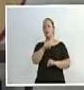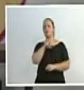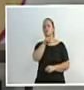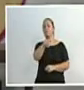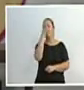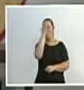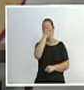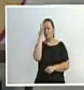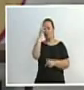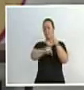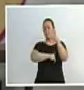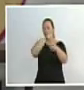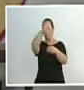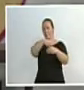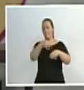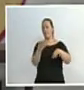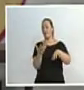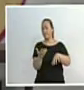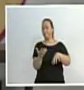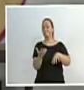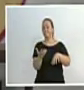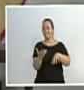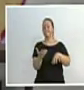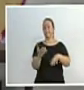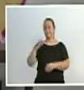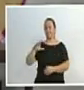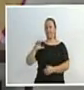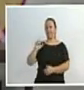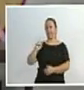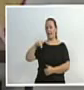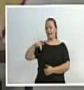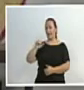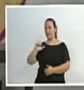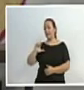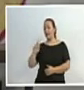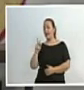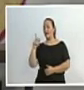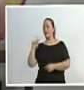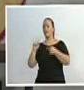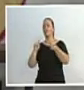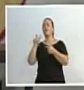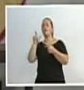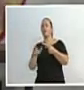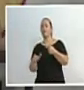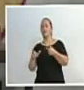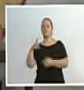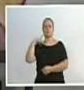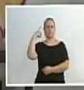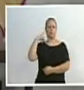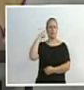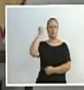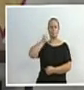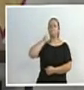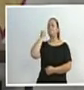Congresso Nacional, aqui entendidos, senadores e deputados federais, que têm poder para destituir